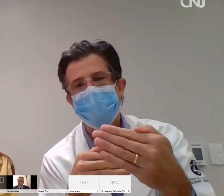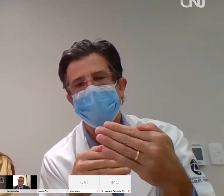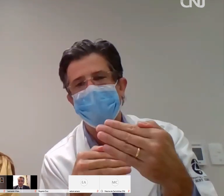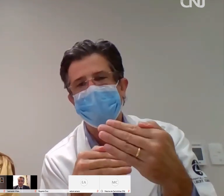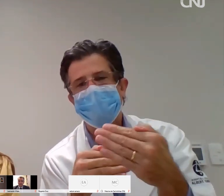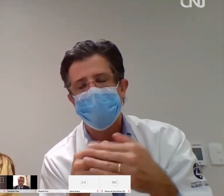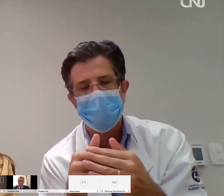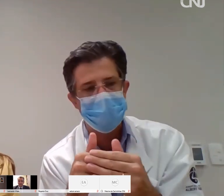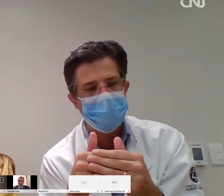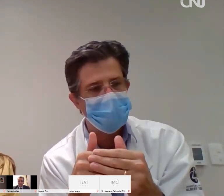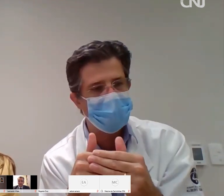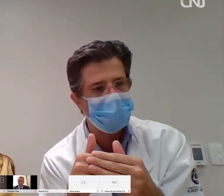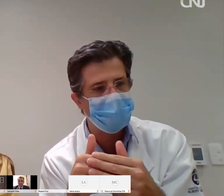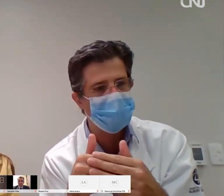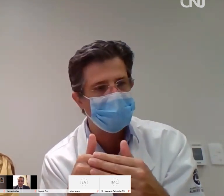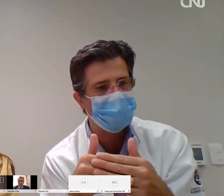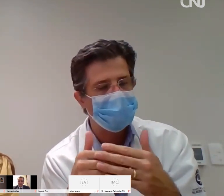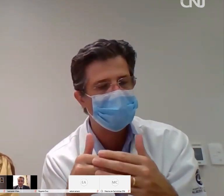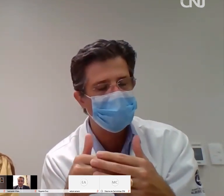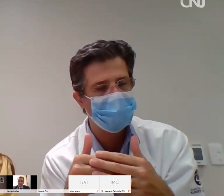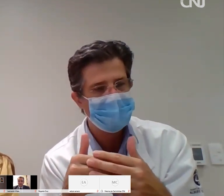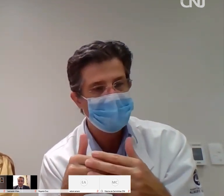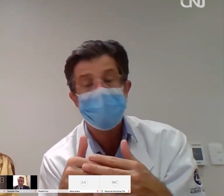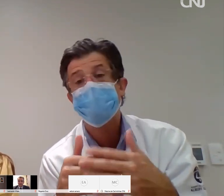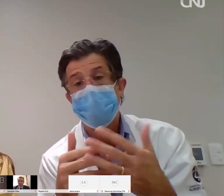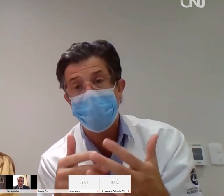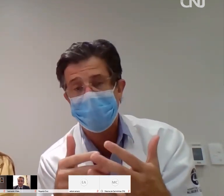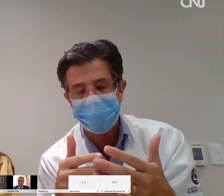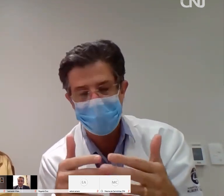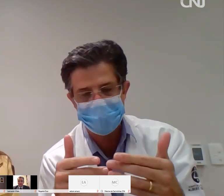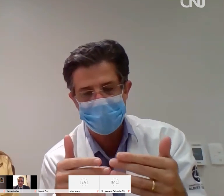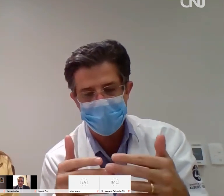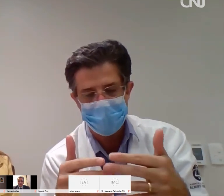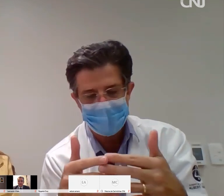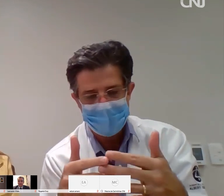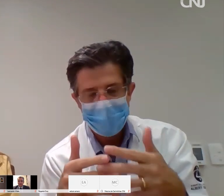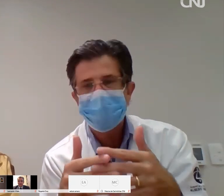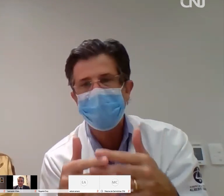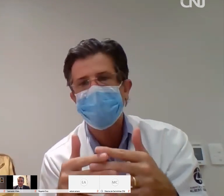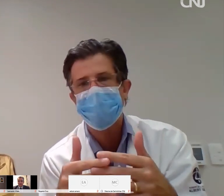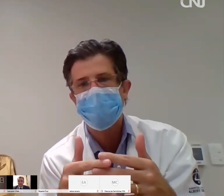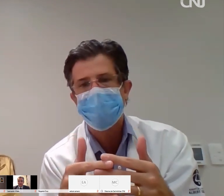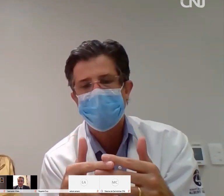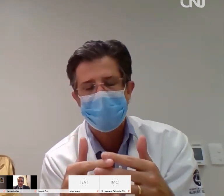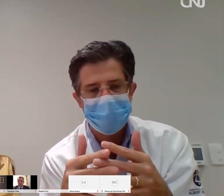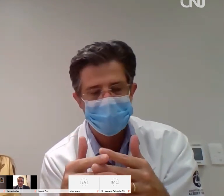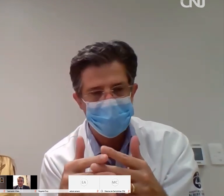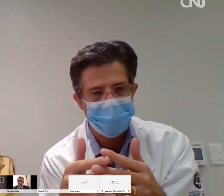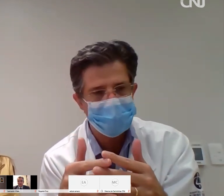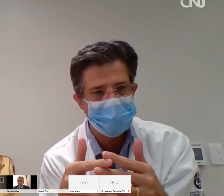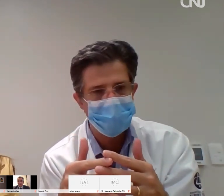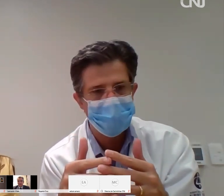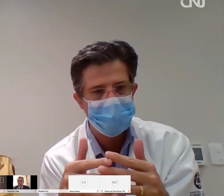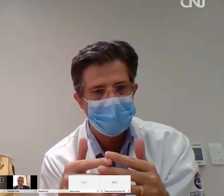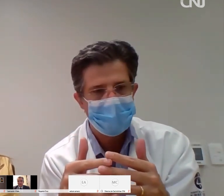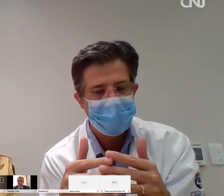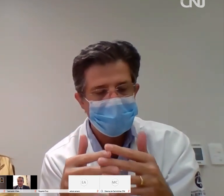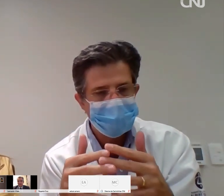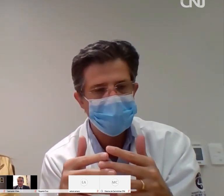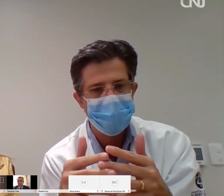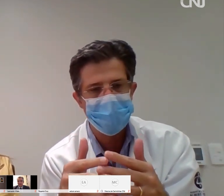um cuidado muito grande de quando a gente tiver uma inovação, e a gente tem várias dessas, que a gente entenda que essa